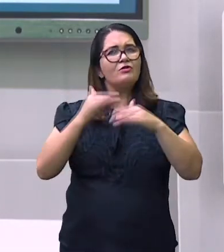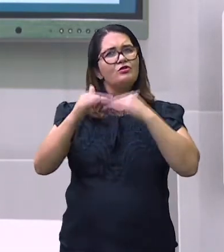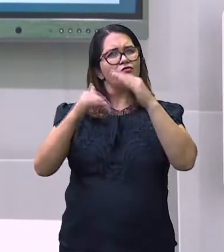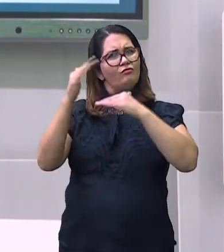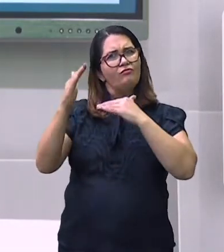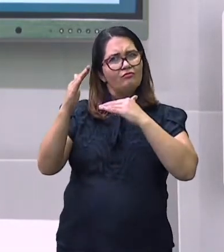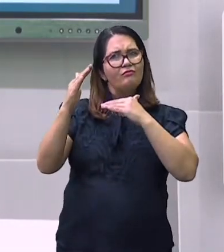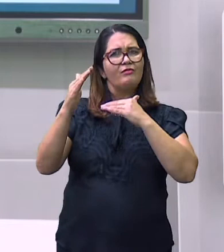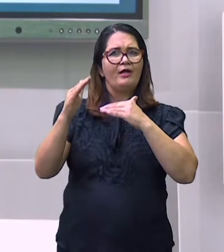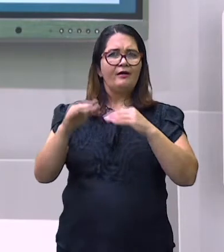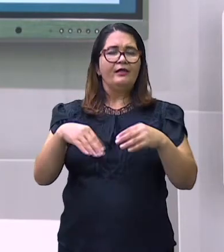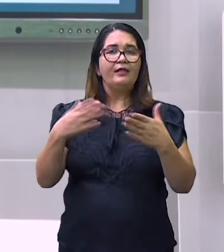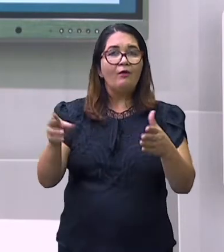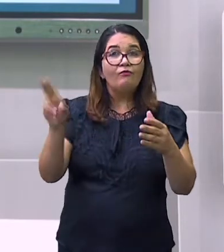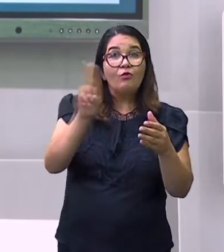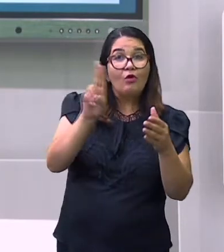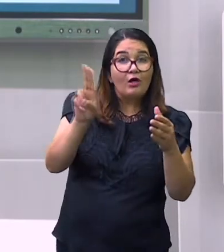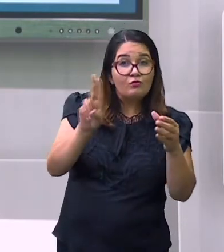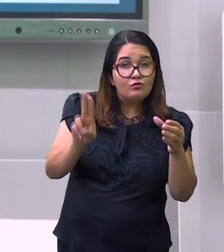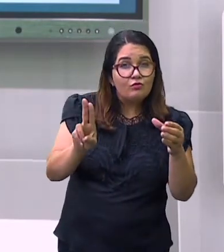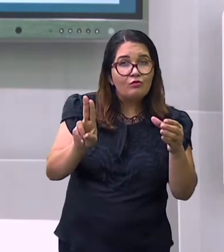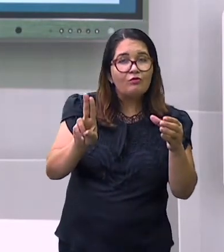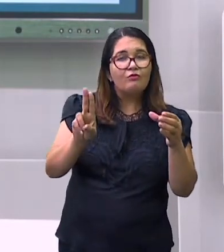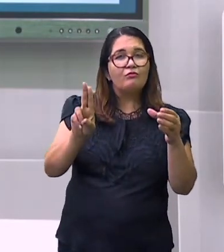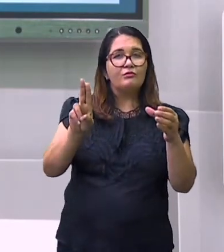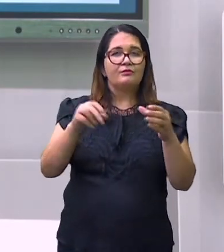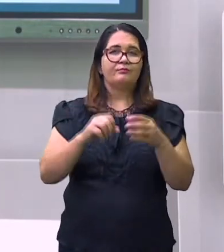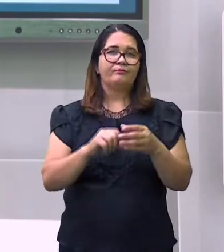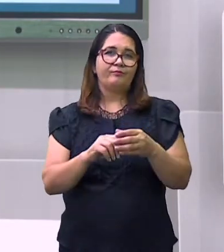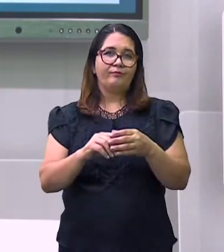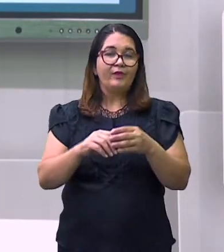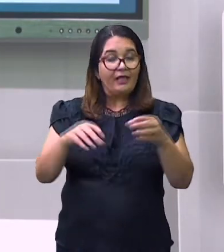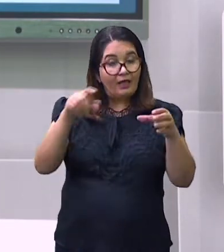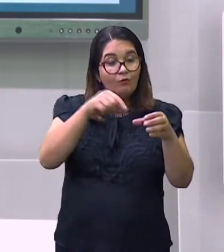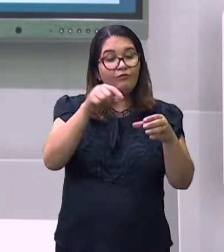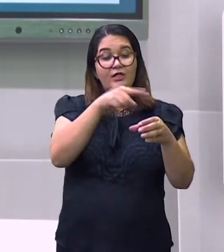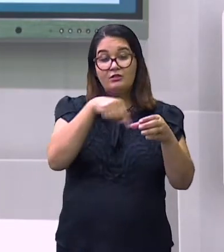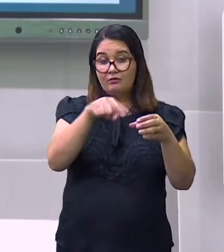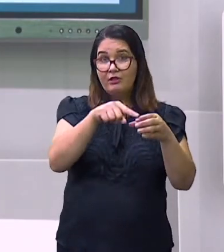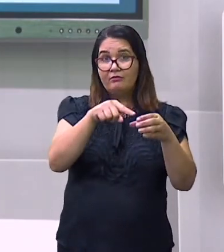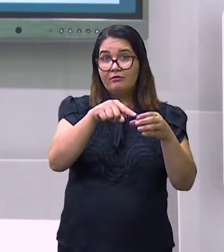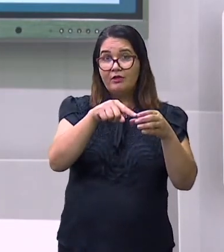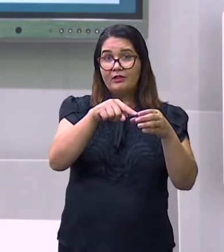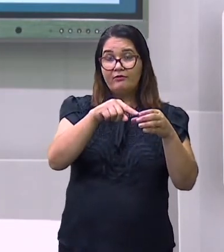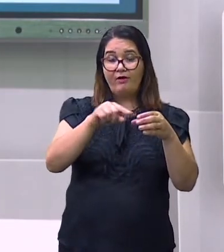nomes. Então, a gente vai, pode tomar seta e já escreva